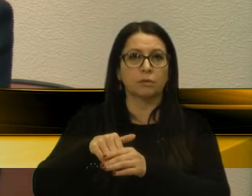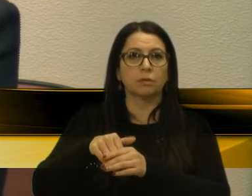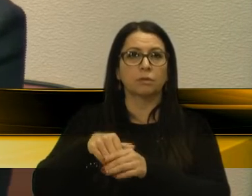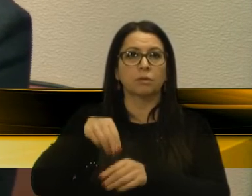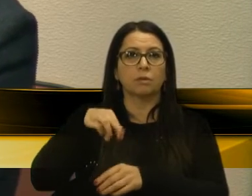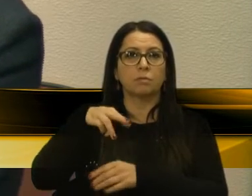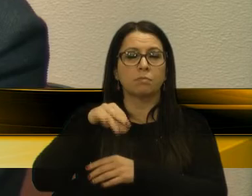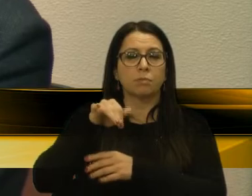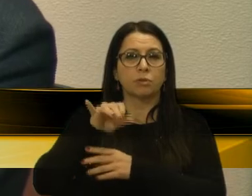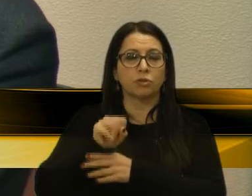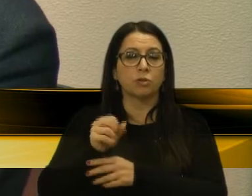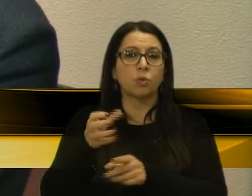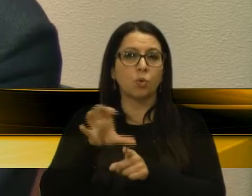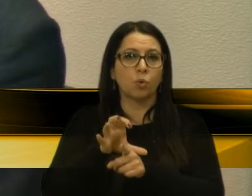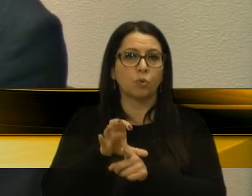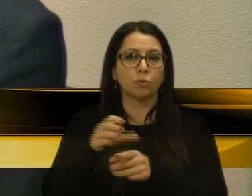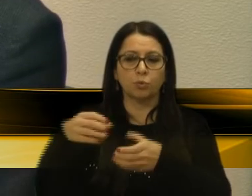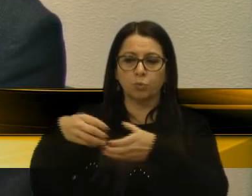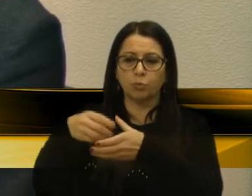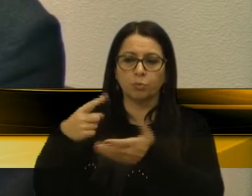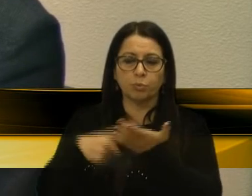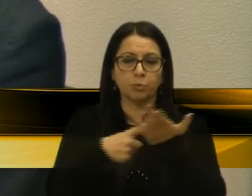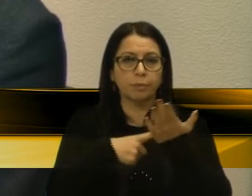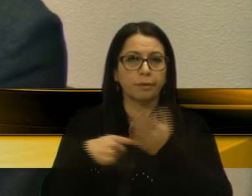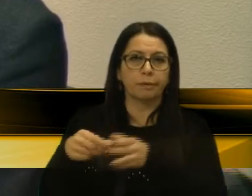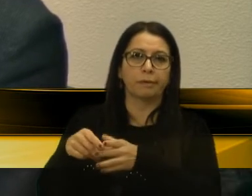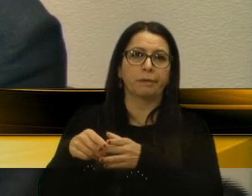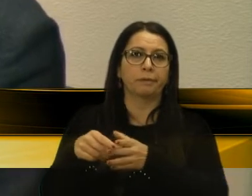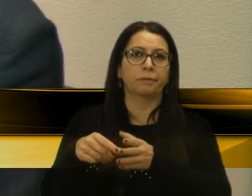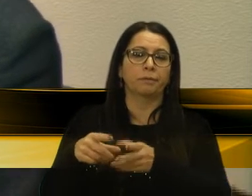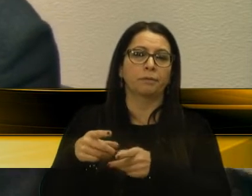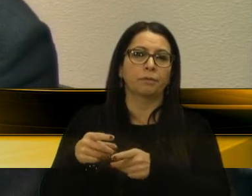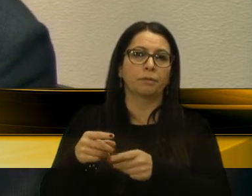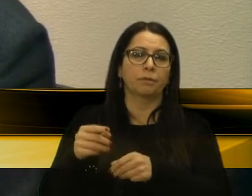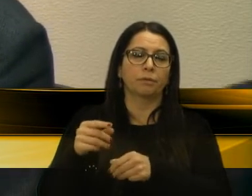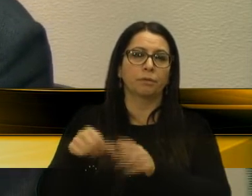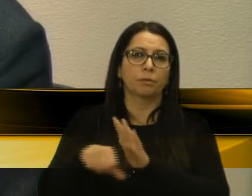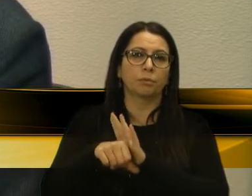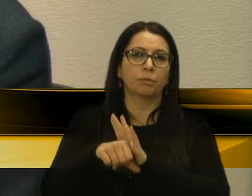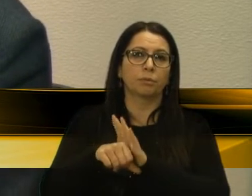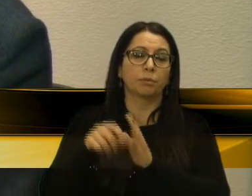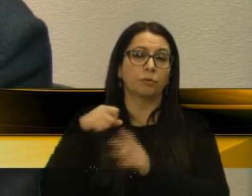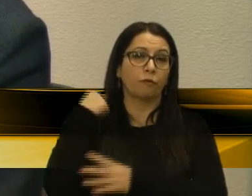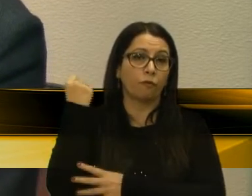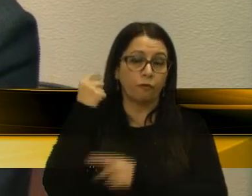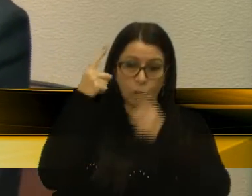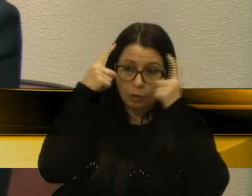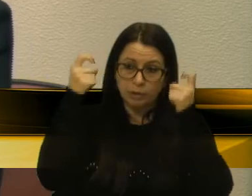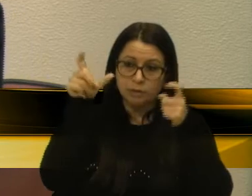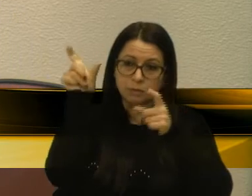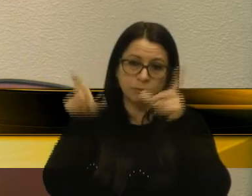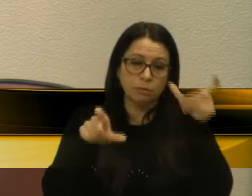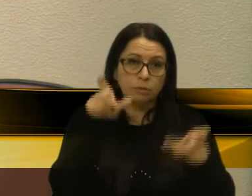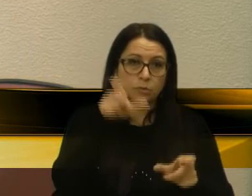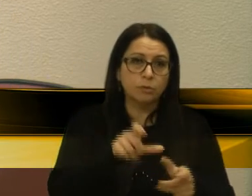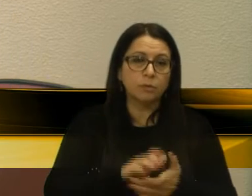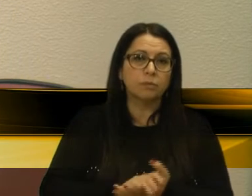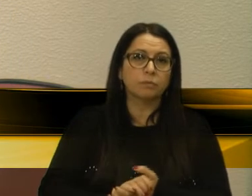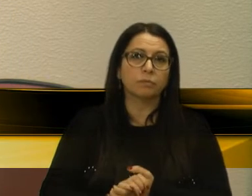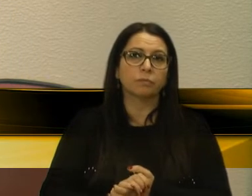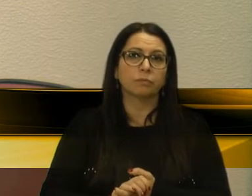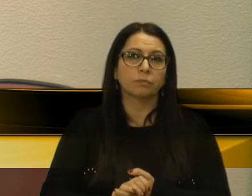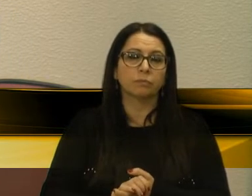a corrupção, crime organizado e os crimes praticados com grave violência à pessoa, e